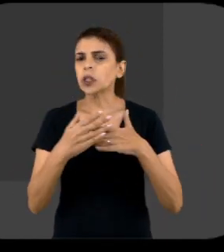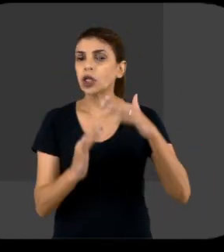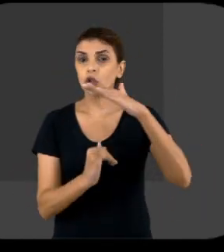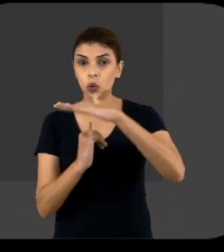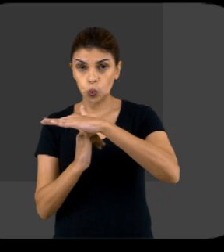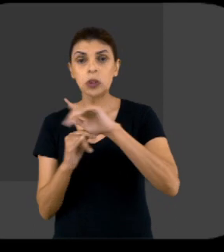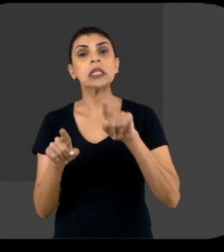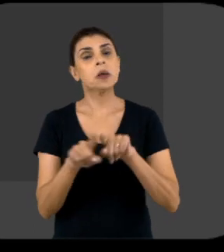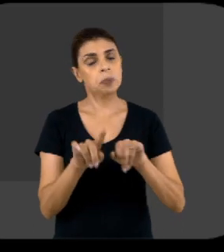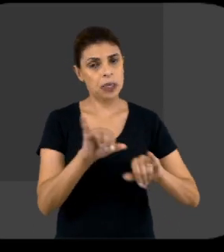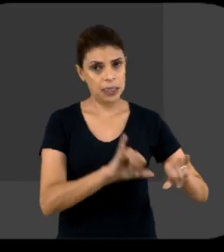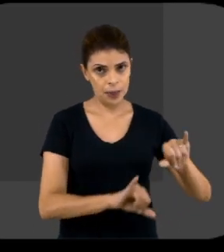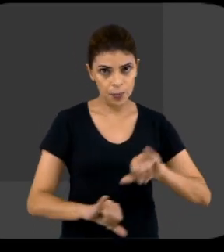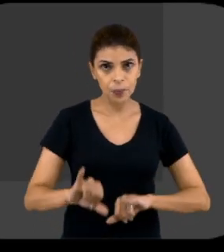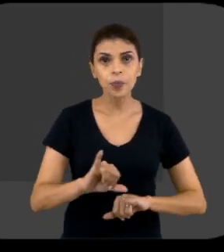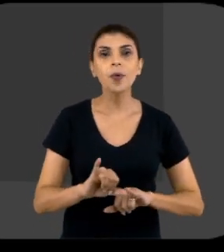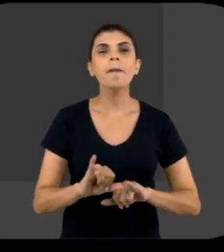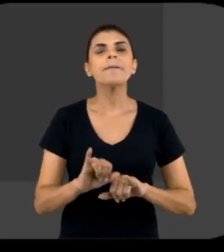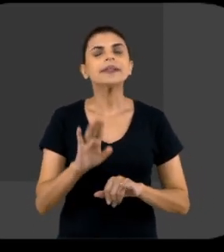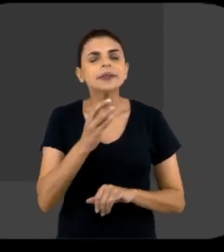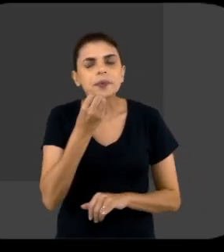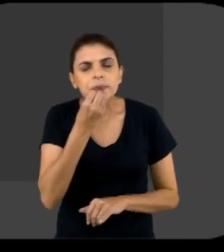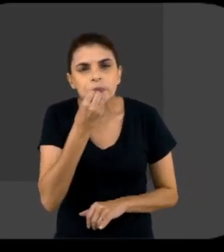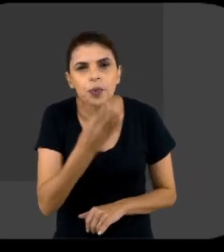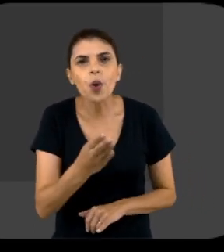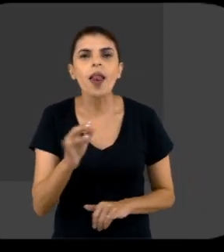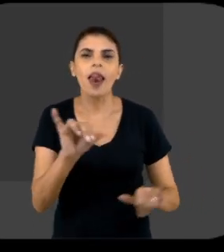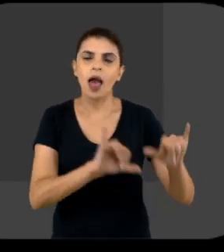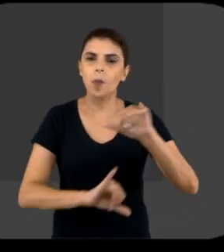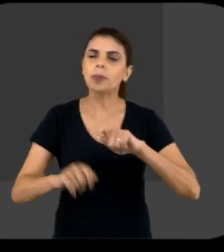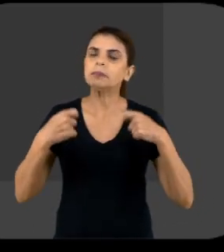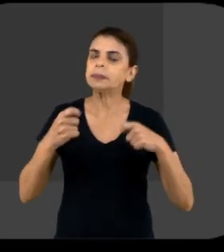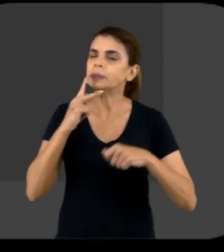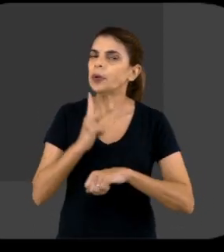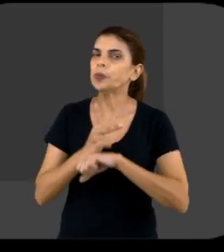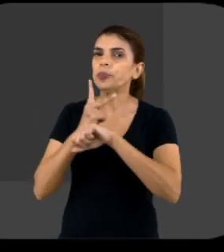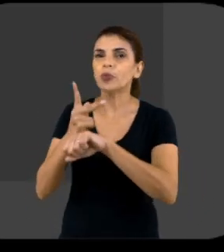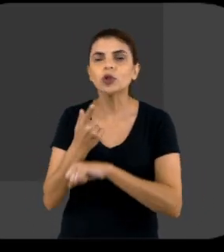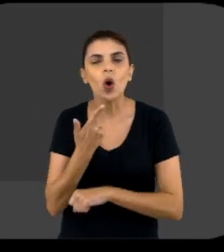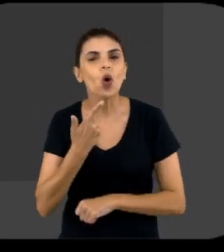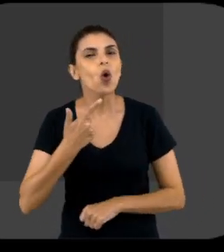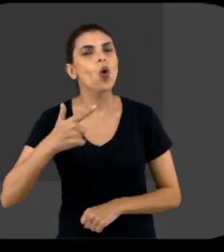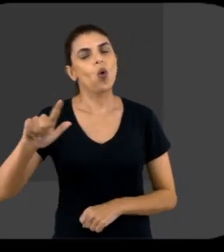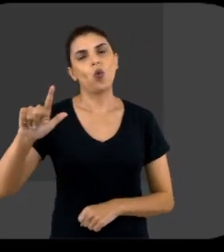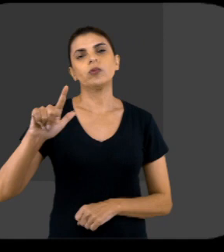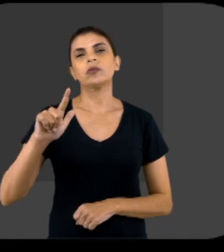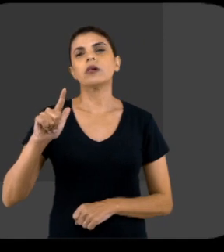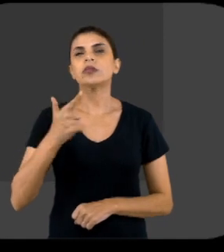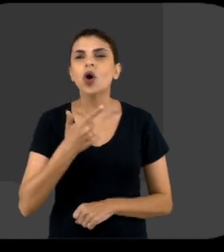instituição, inclusive laboratórios, mas além dela, o laboratório precisa buscar